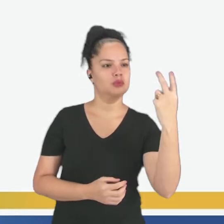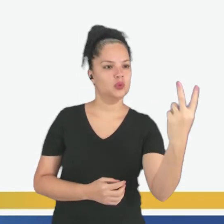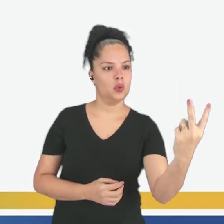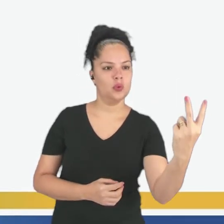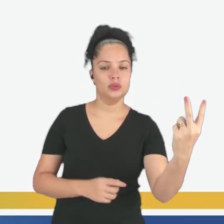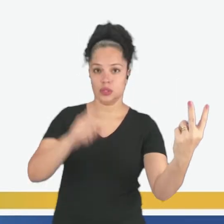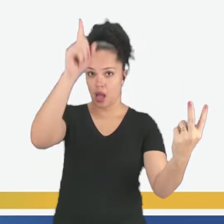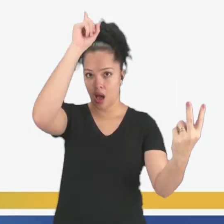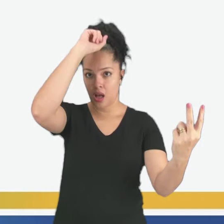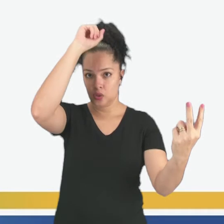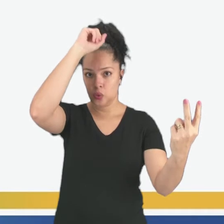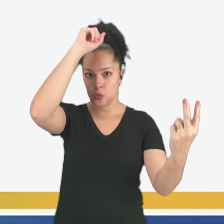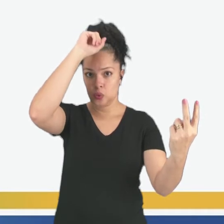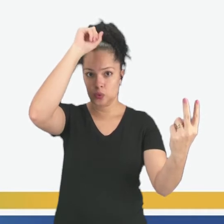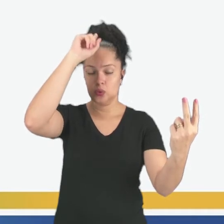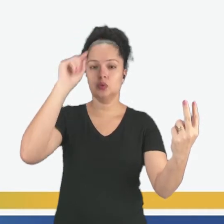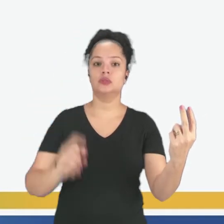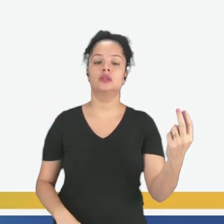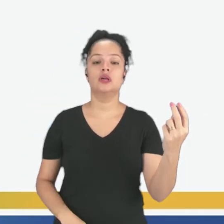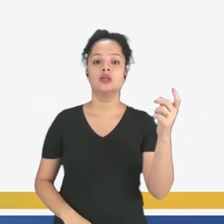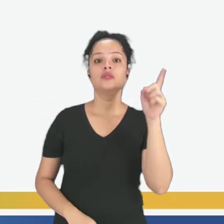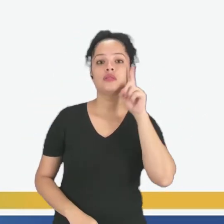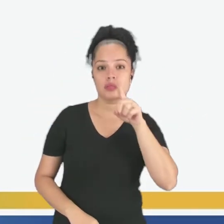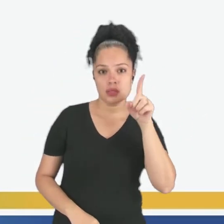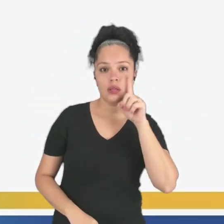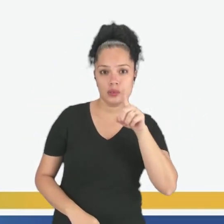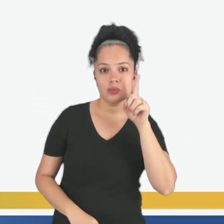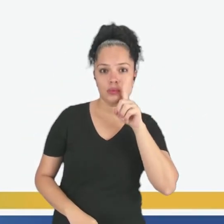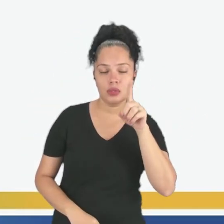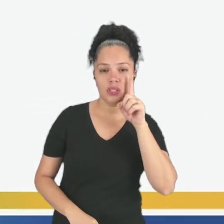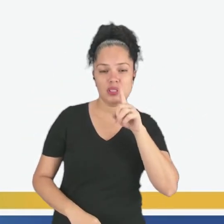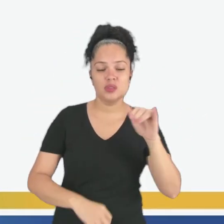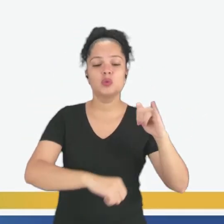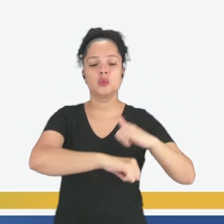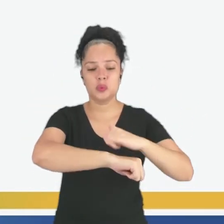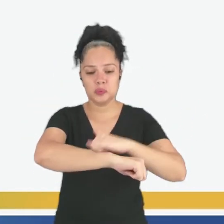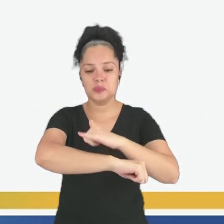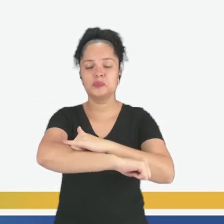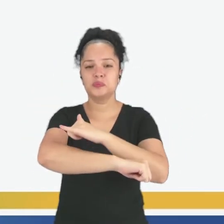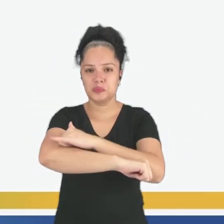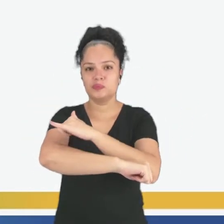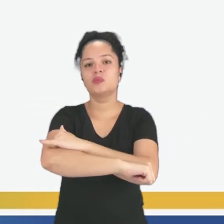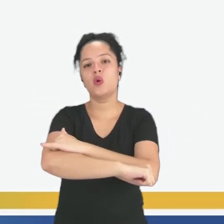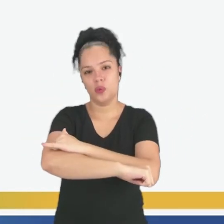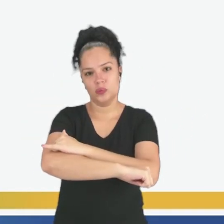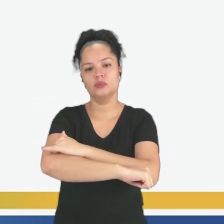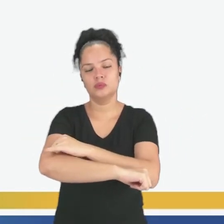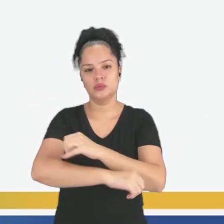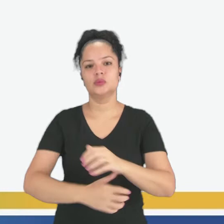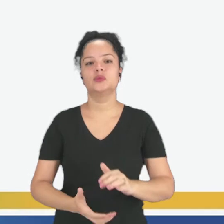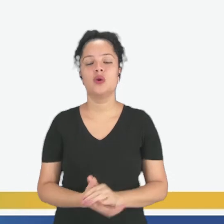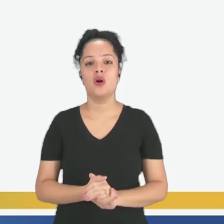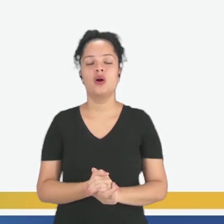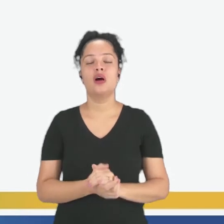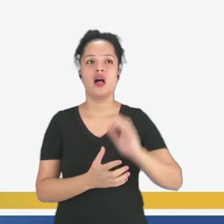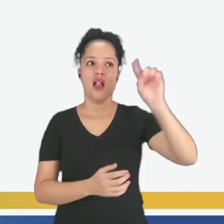nos Estados Unidos estão acima do peso ou obesos. Nós sabemos que os Estados Unidos são campeões, né, na